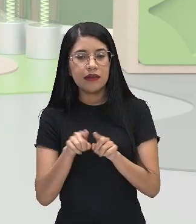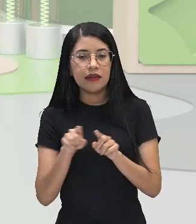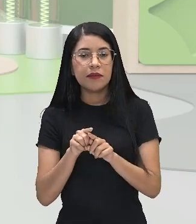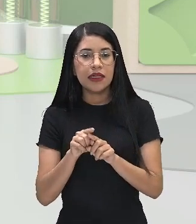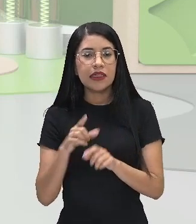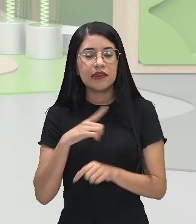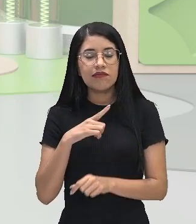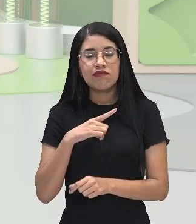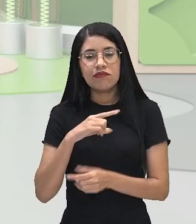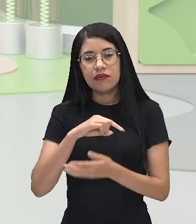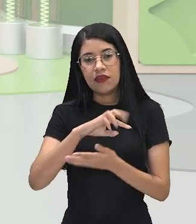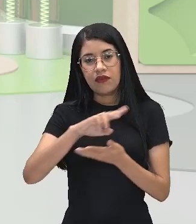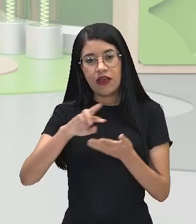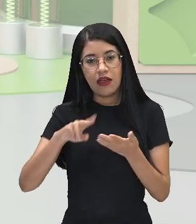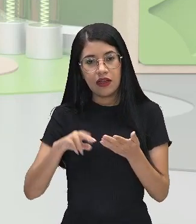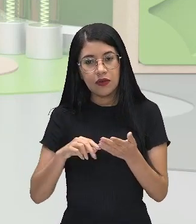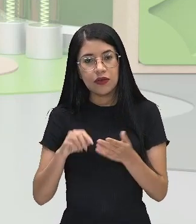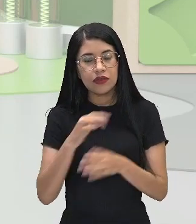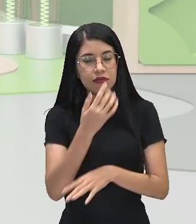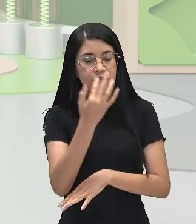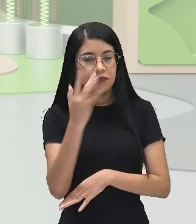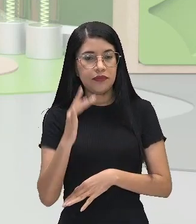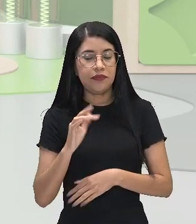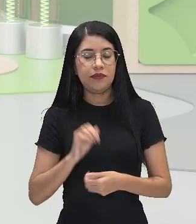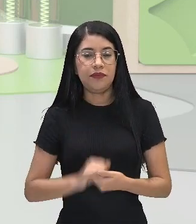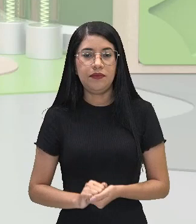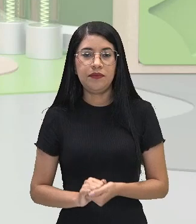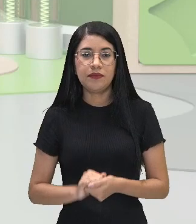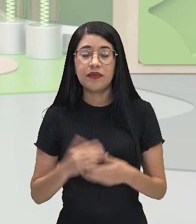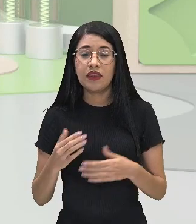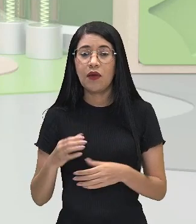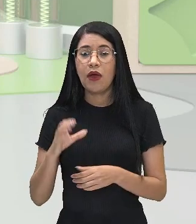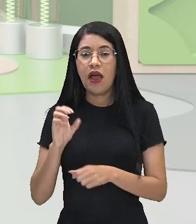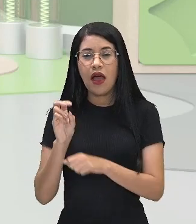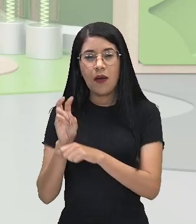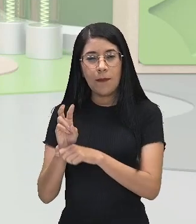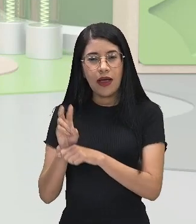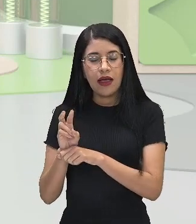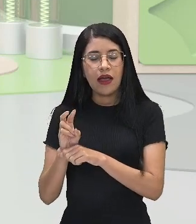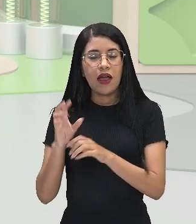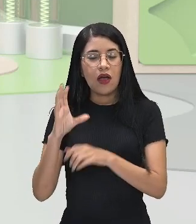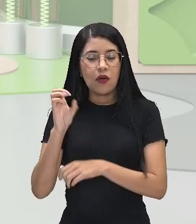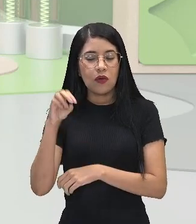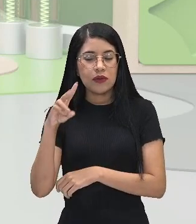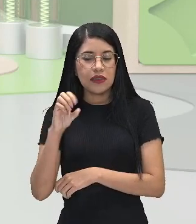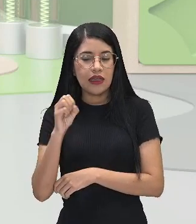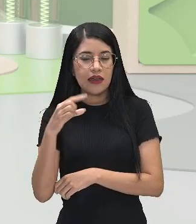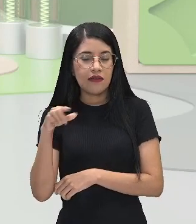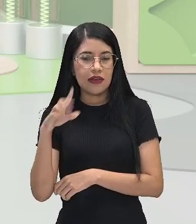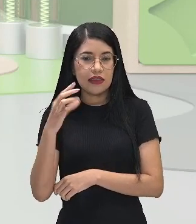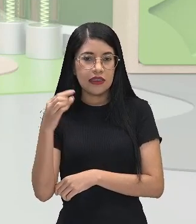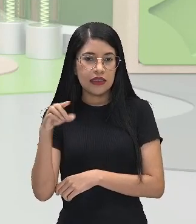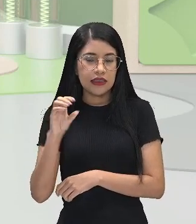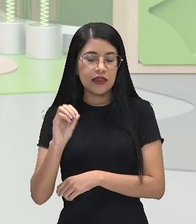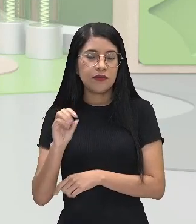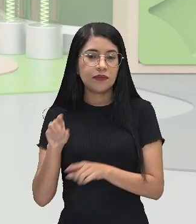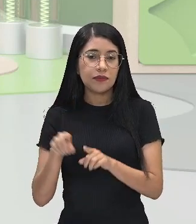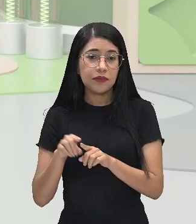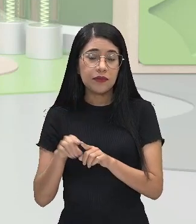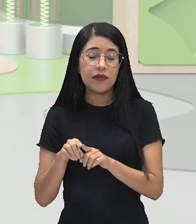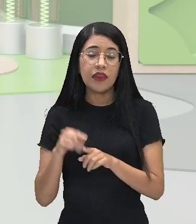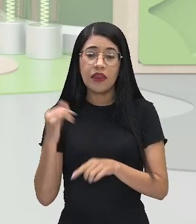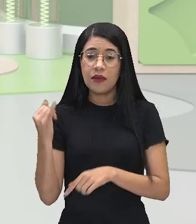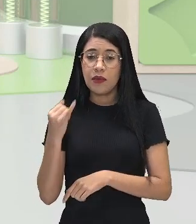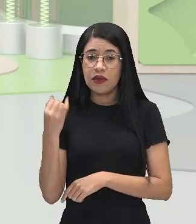grandiosidade que a gente tem, certo? Então, a conservação da nossa floresta é um bem não só para